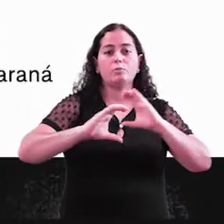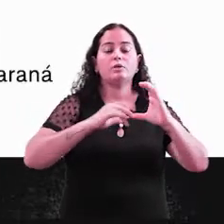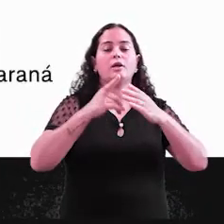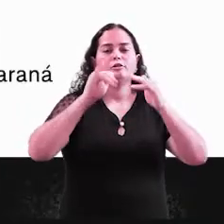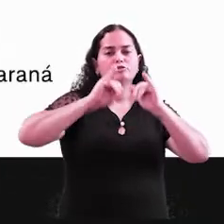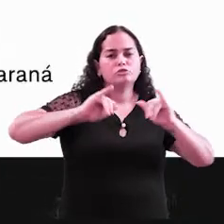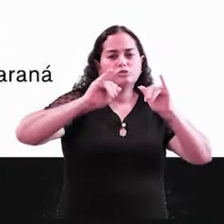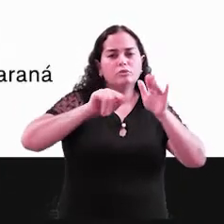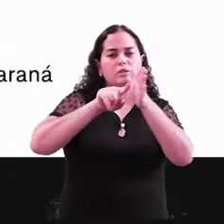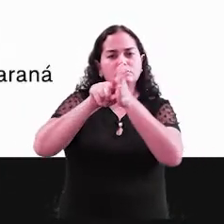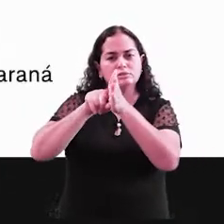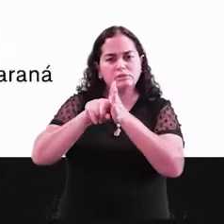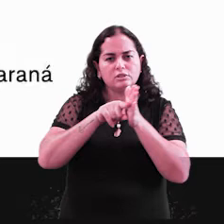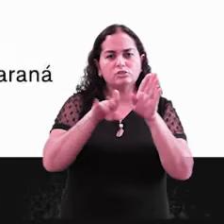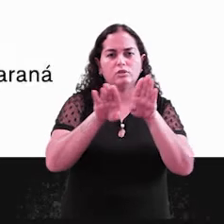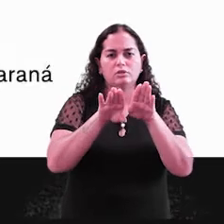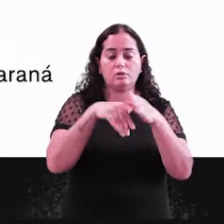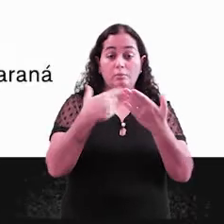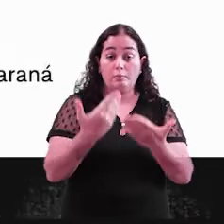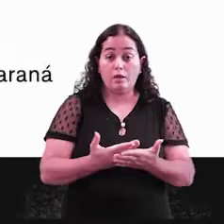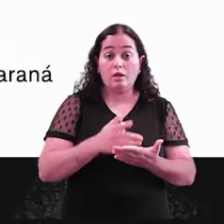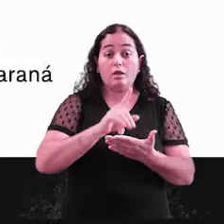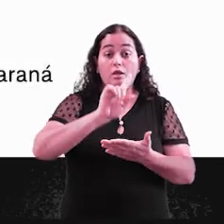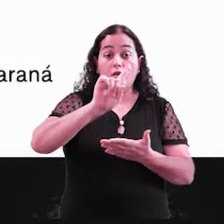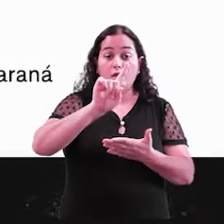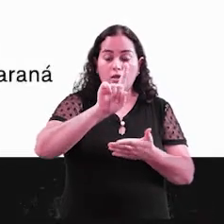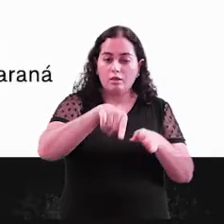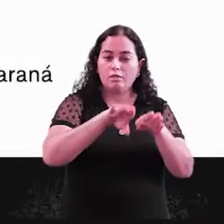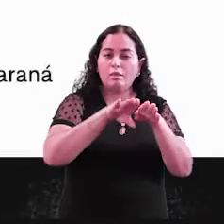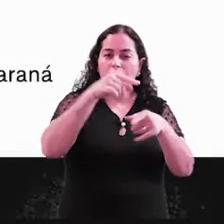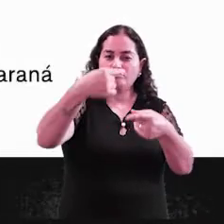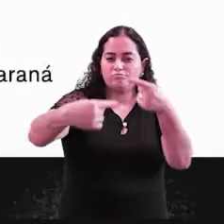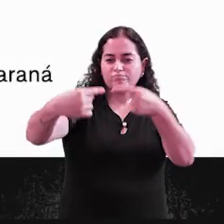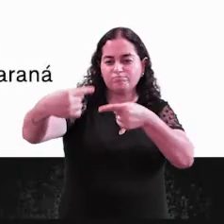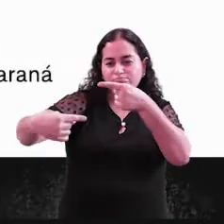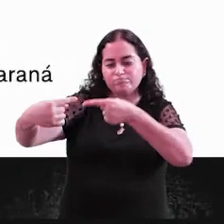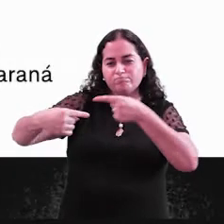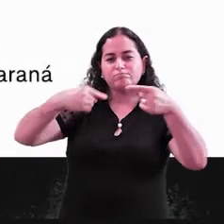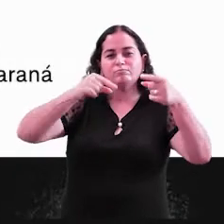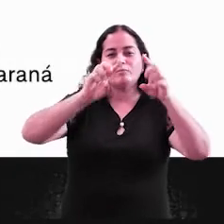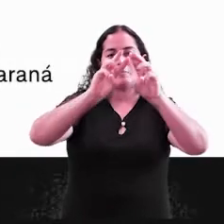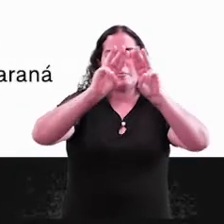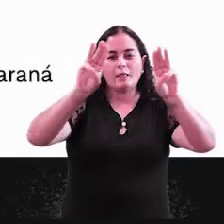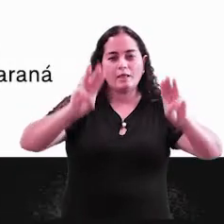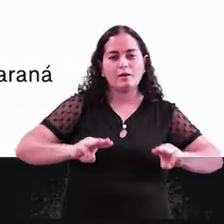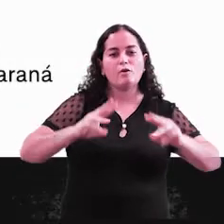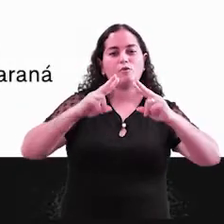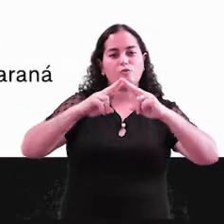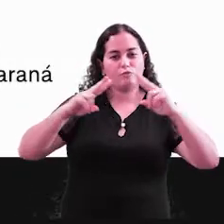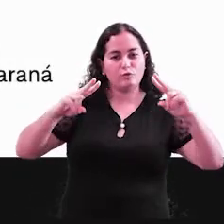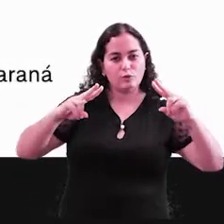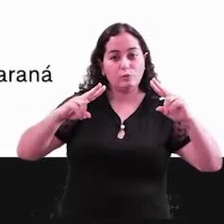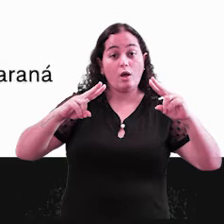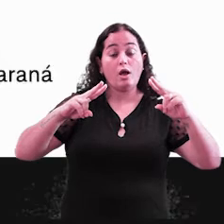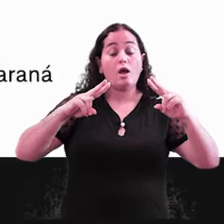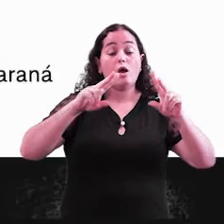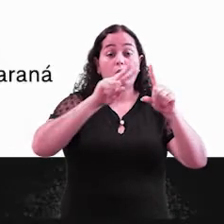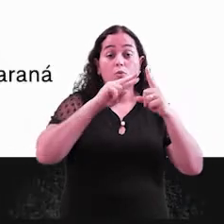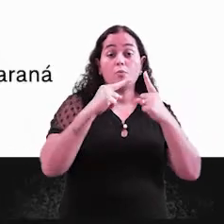questão da divulgação científica, e passando por essa discussão dos museus virtuais,